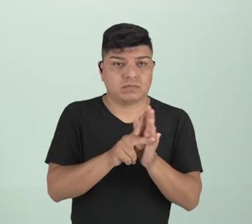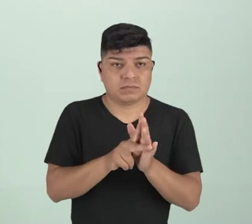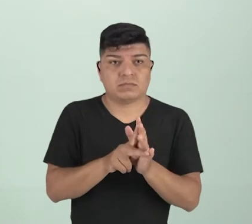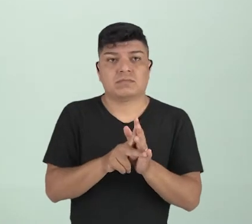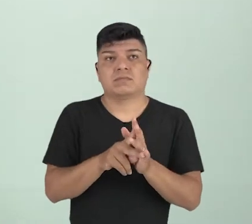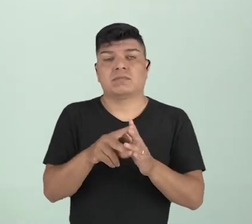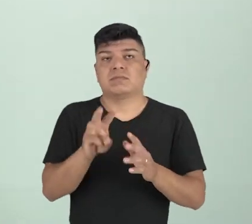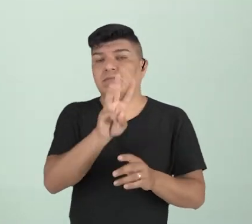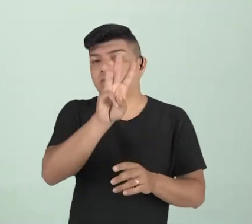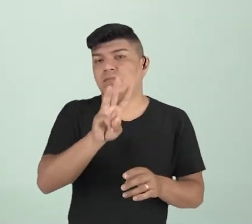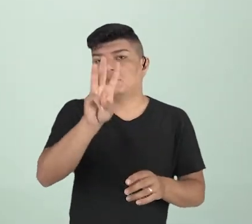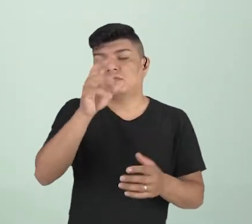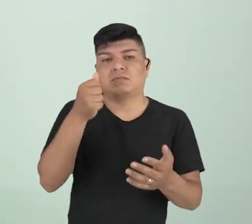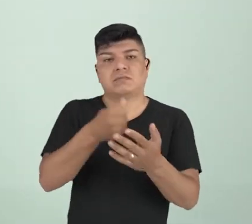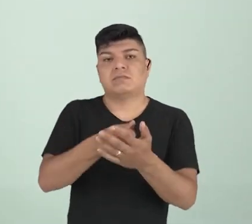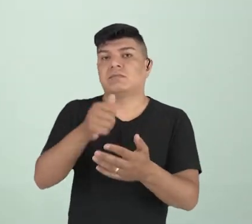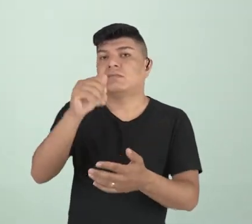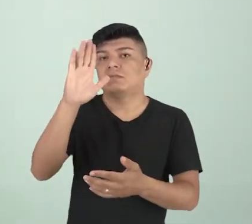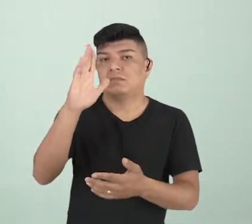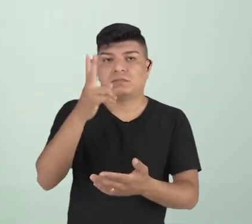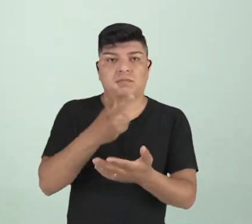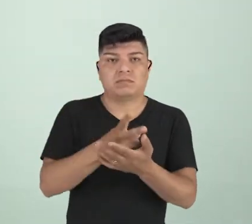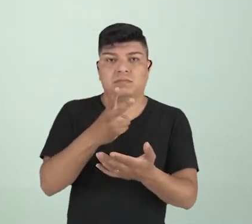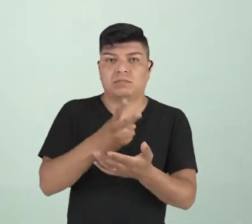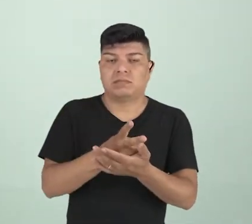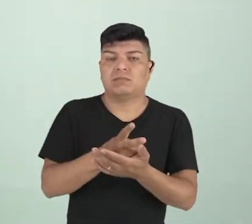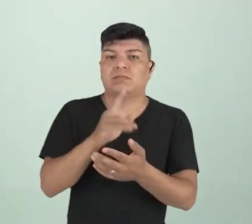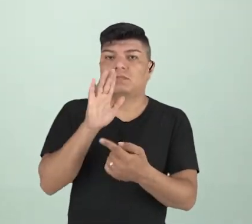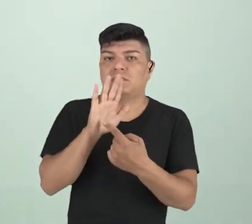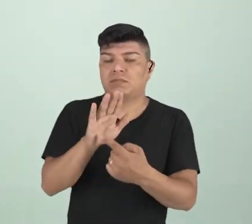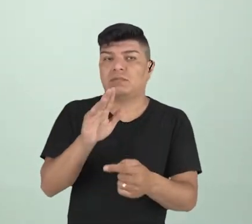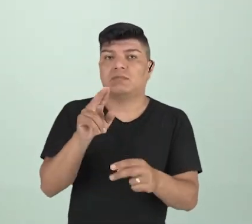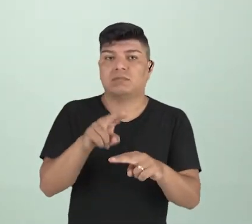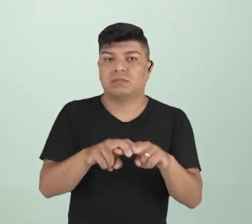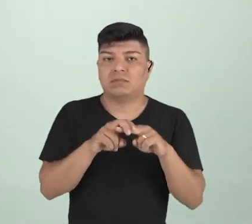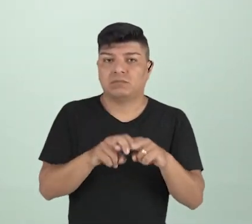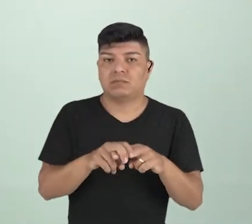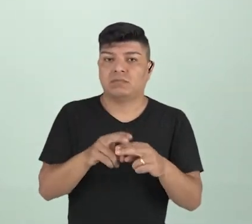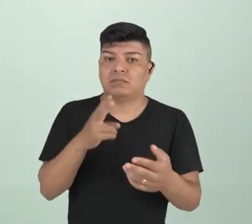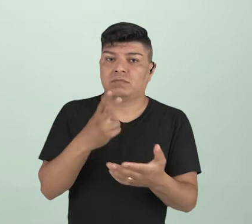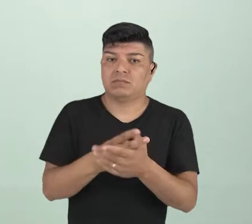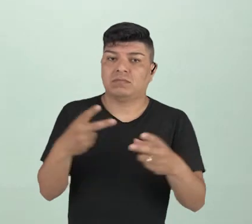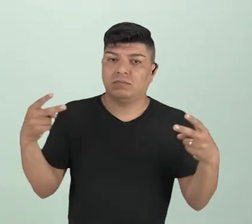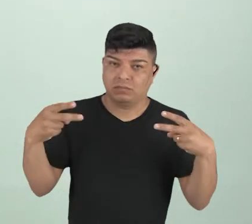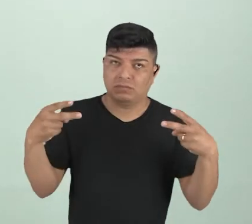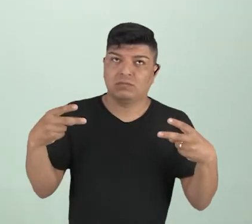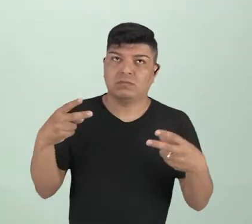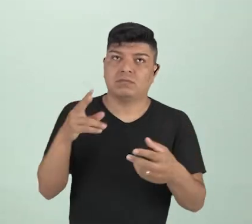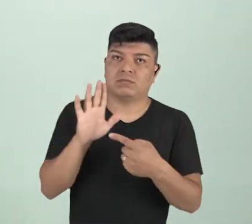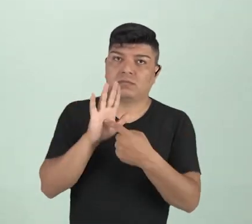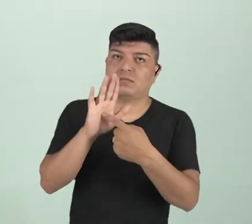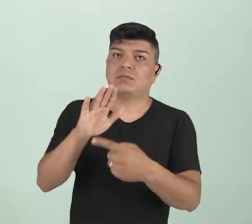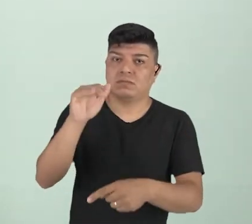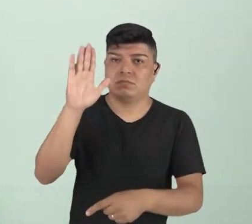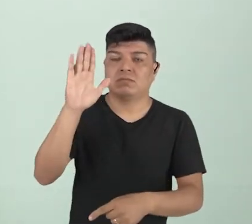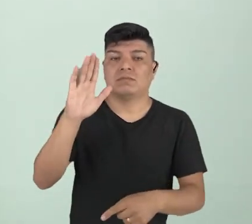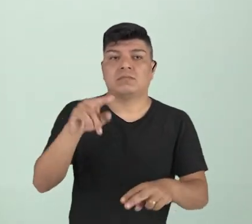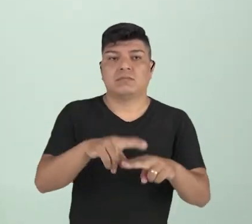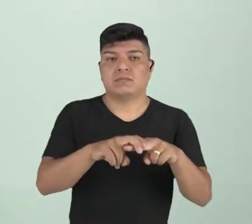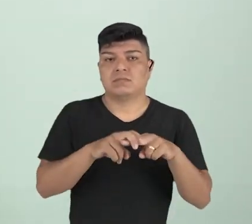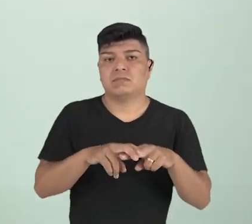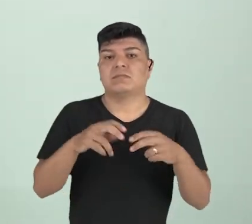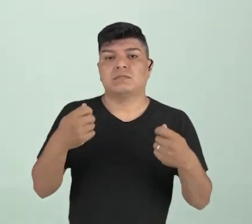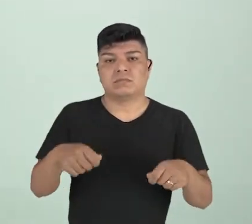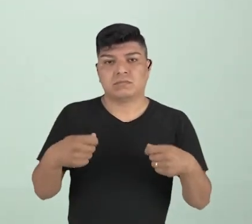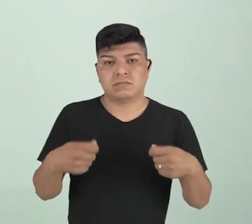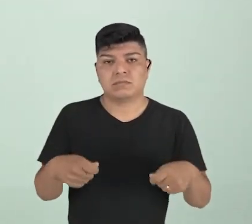o site paga mais para sempre estar em cima. Então, aquele link sempre vai aparecer mais em cima. Então, vai